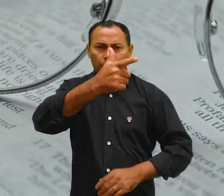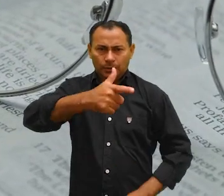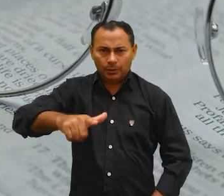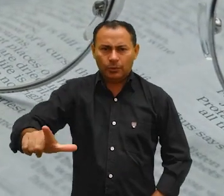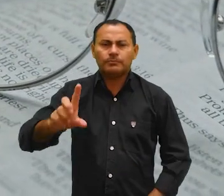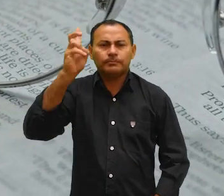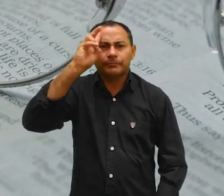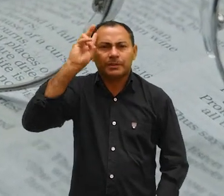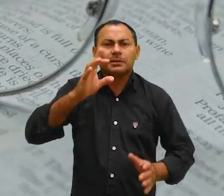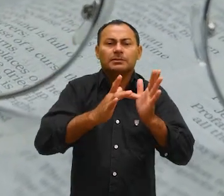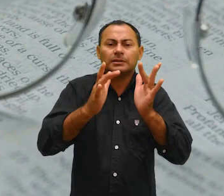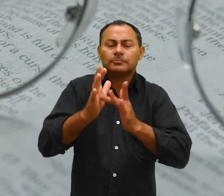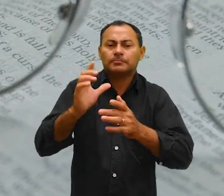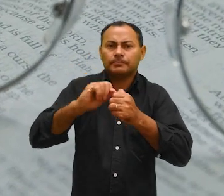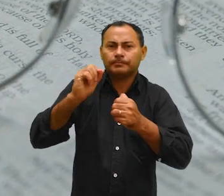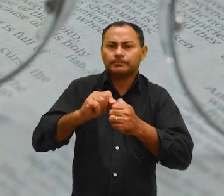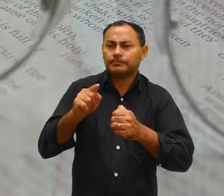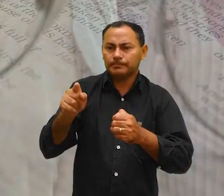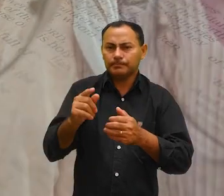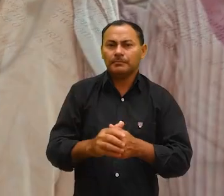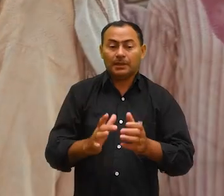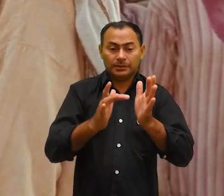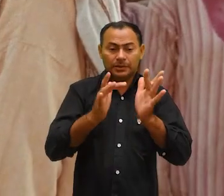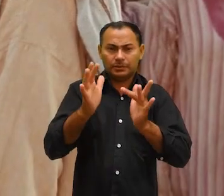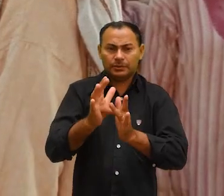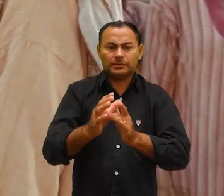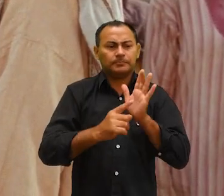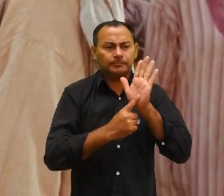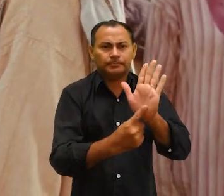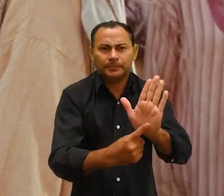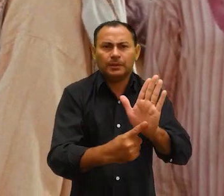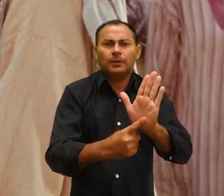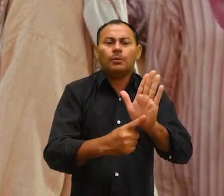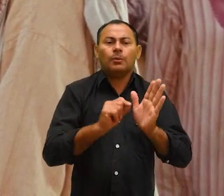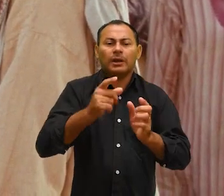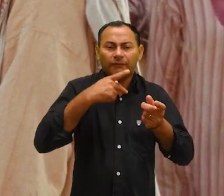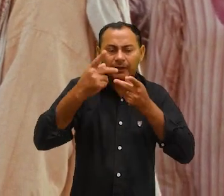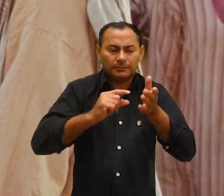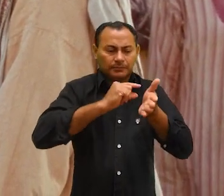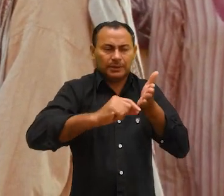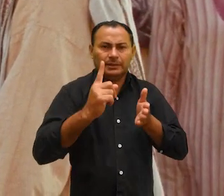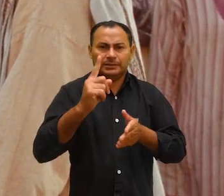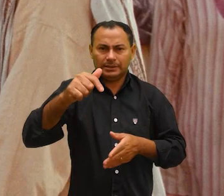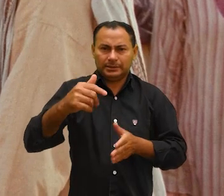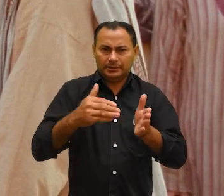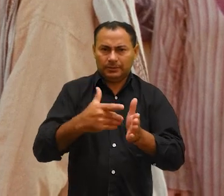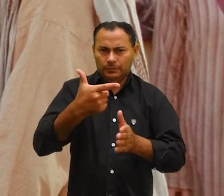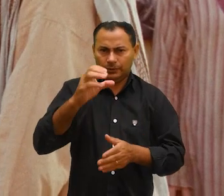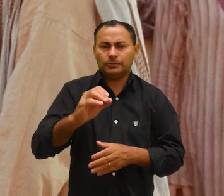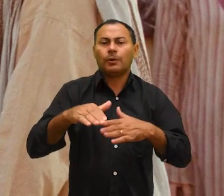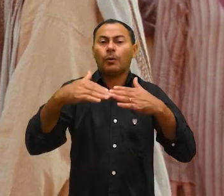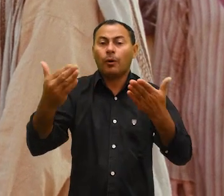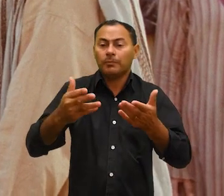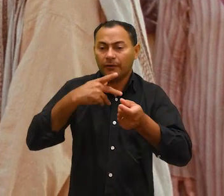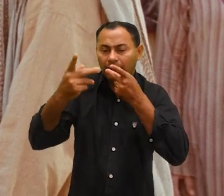vez, vamos lembrar o que Jesus estava fazendo aqui. Jesus estava ilustrando o que havia dito nos versículos 17 a 20, nos